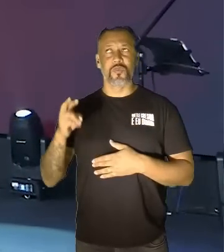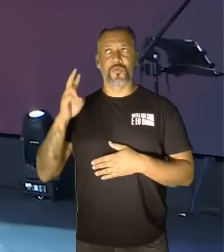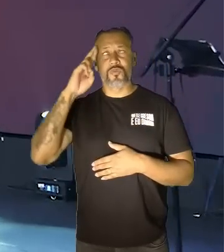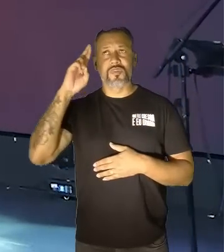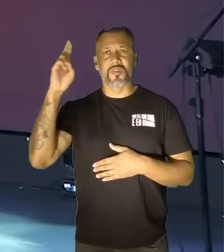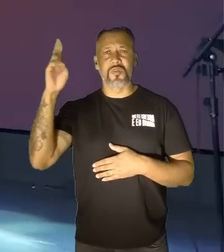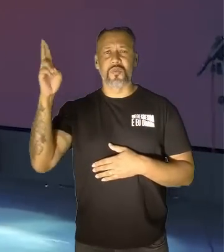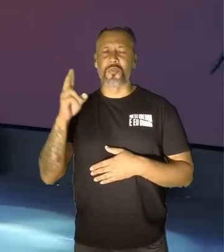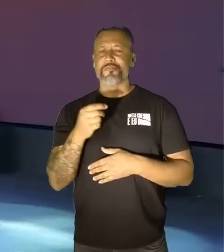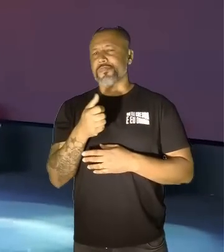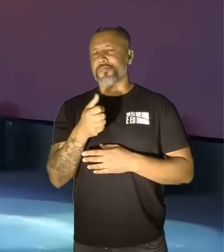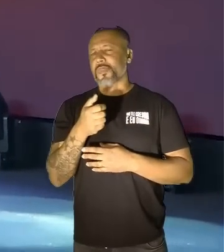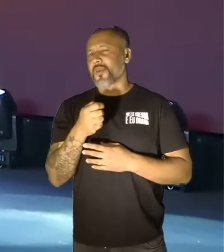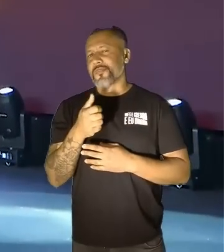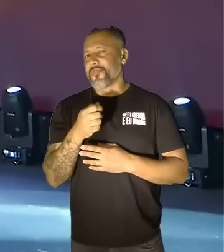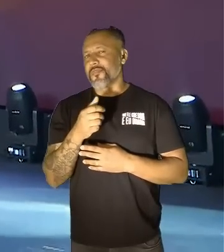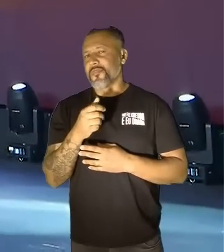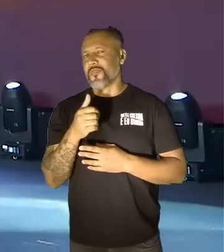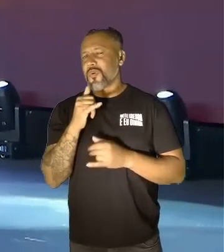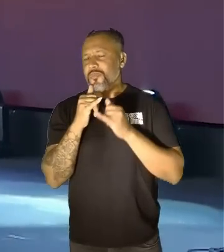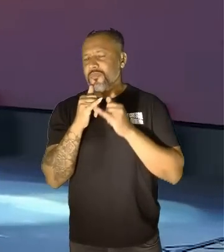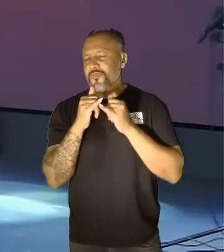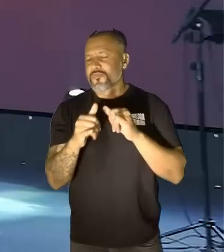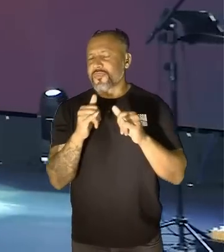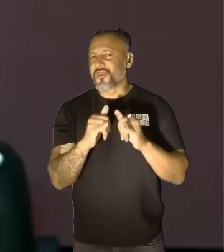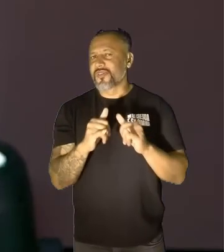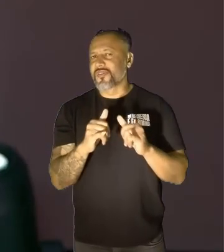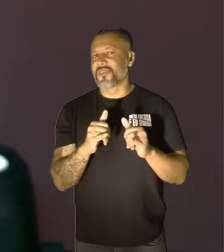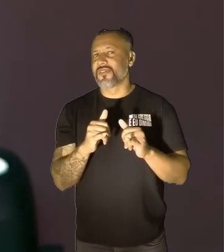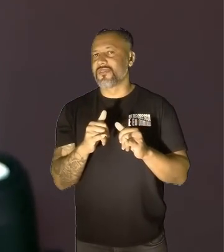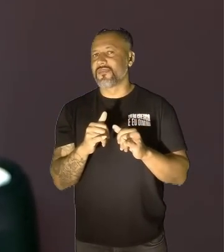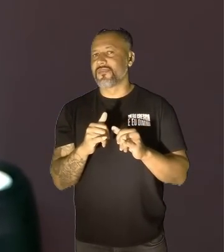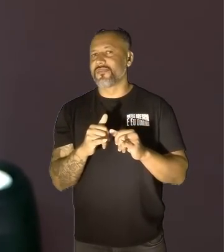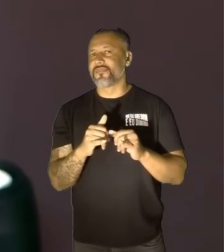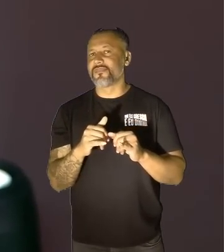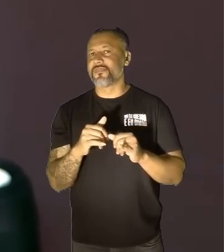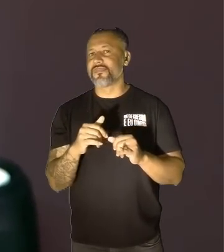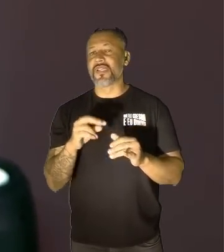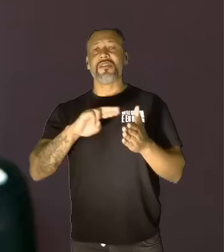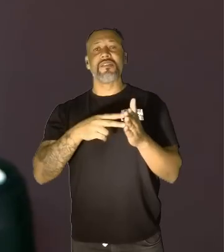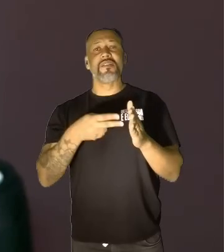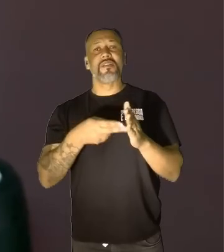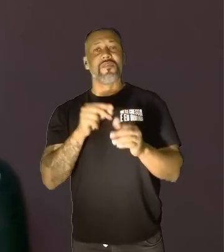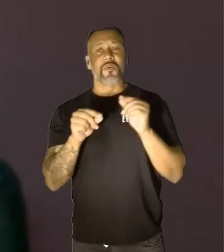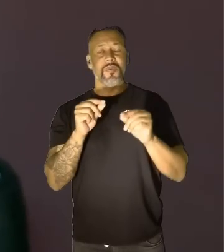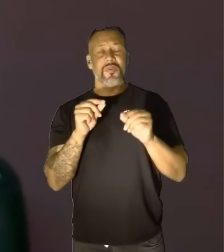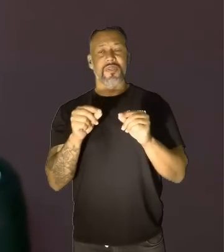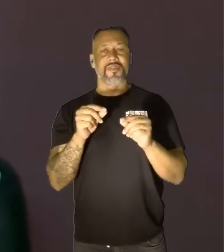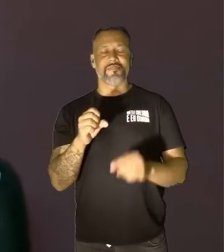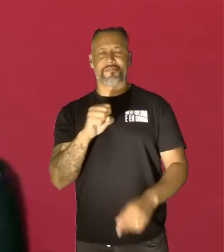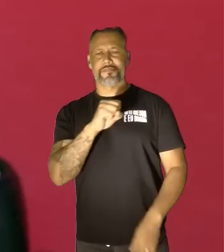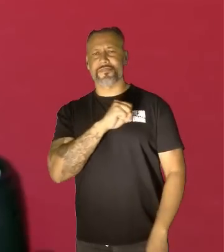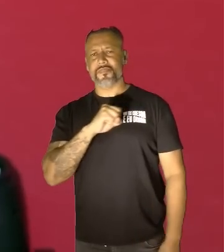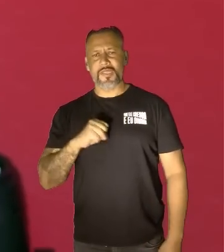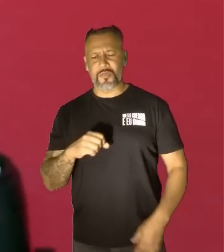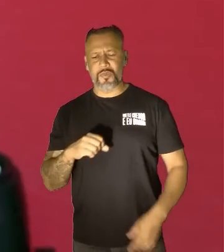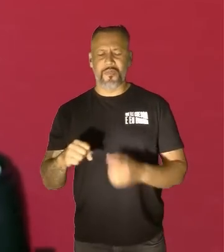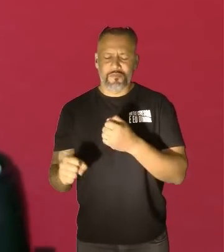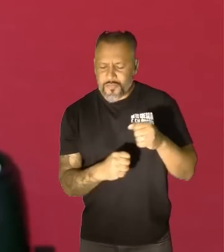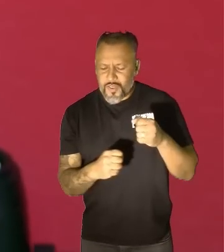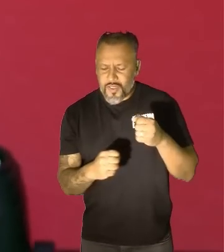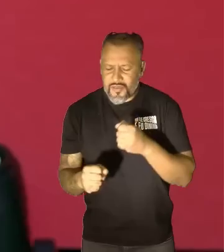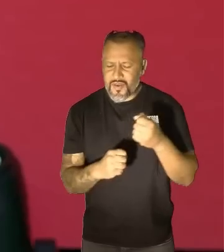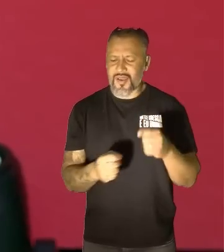O que eu estou querendo dizer para você é que Samuel varria, ministrava, tinha Bíblia, tinha roupa